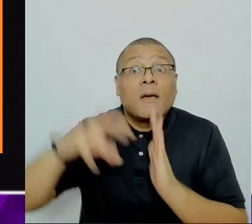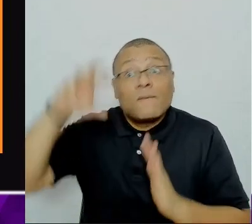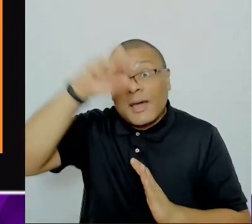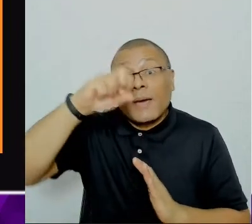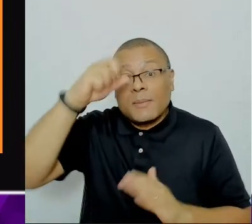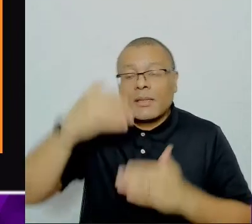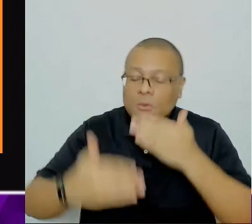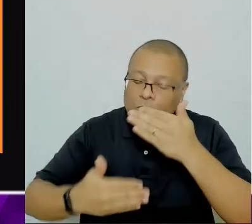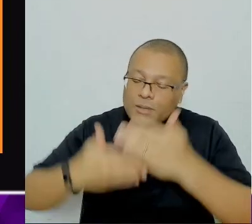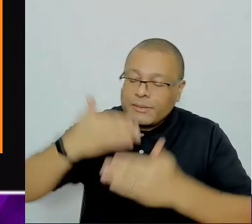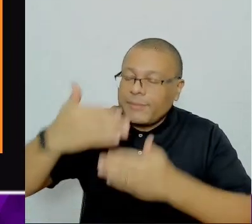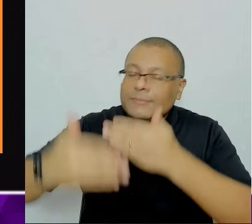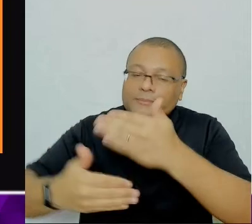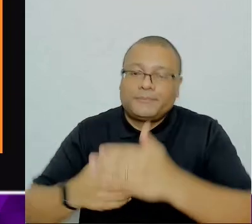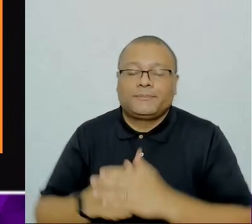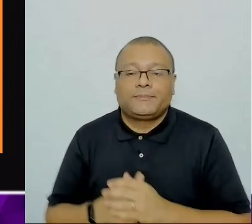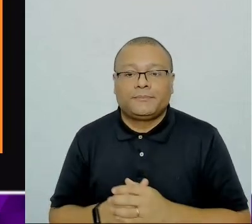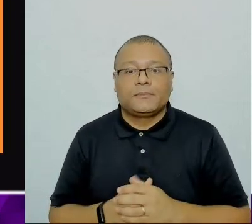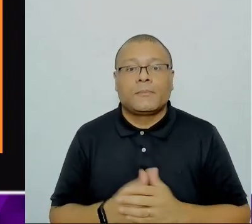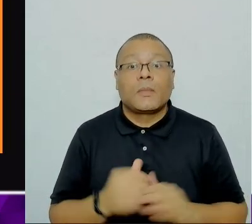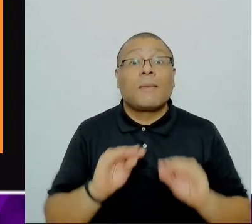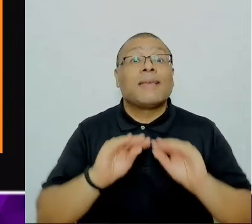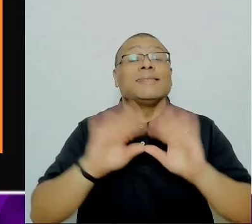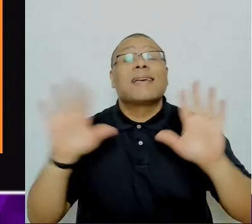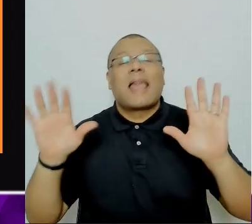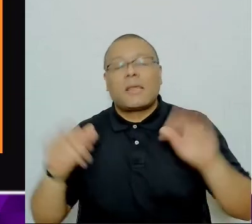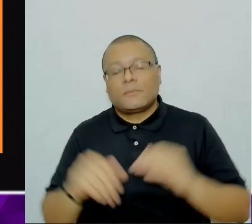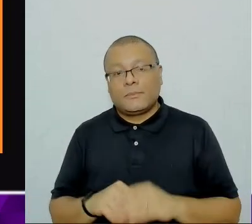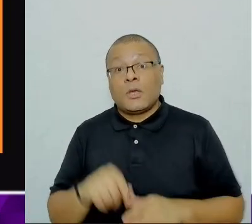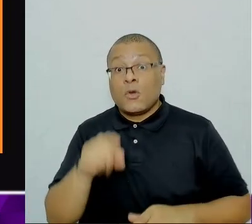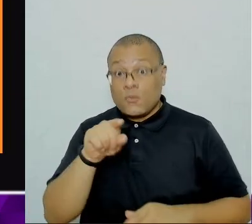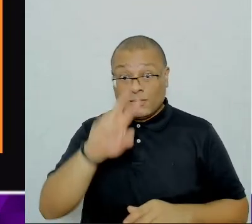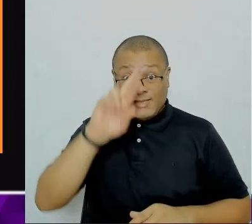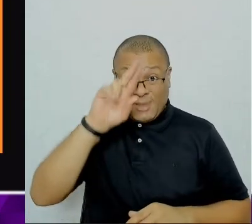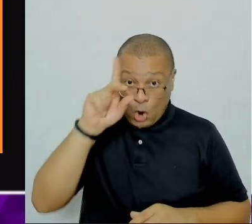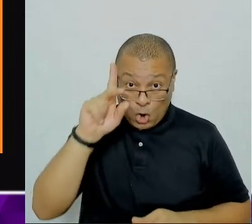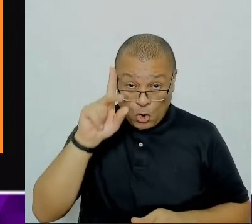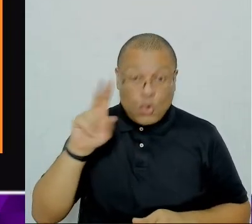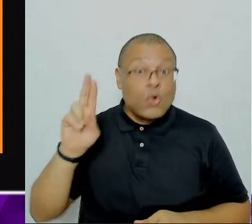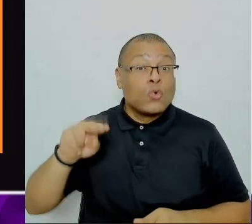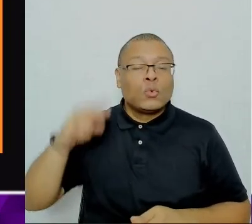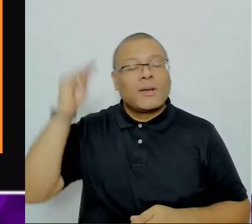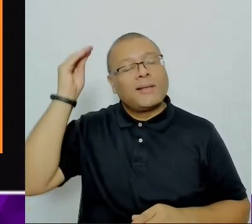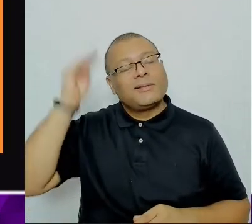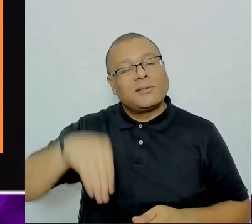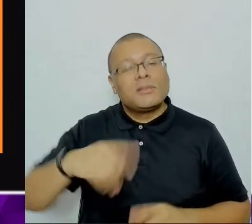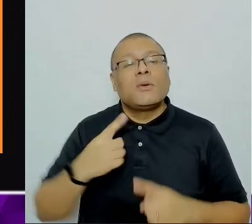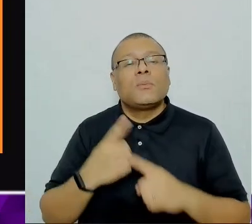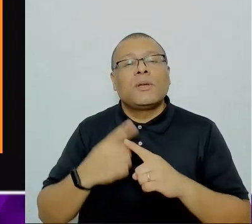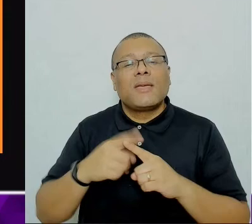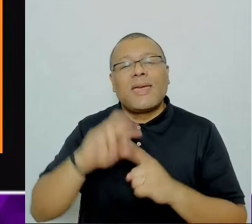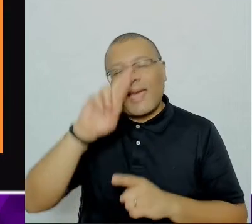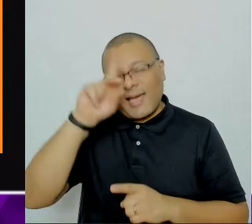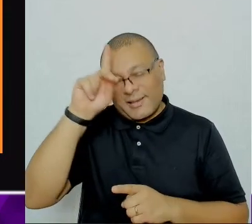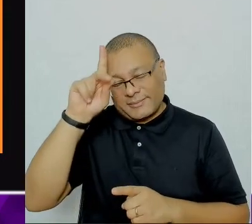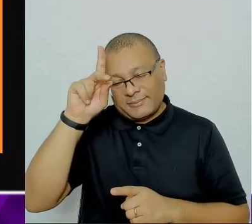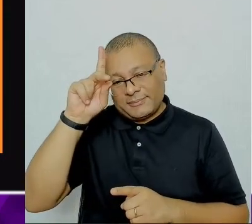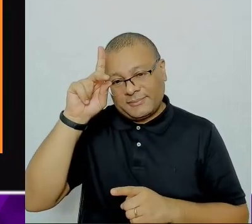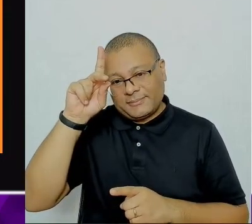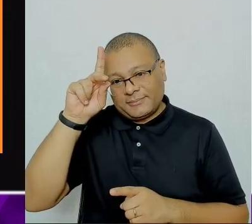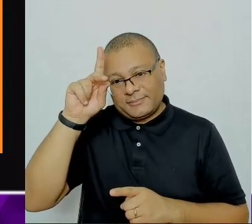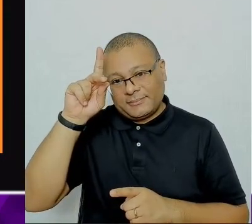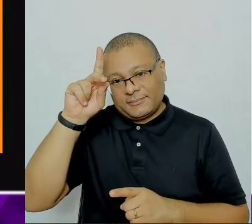Em português aqui, para ficar um pouquinho mais claro, né? Se você falhar, nunca desista, porque fail, né, ou falha em